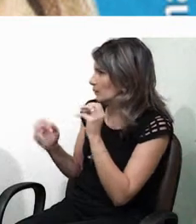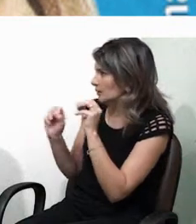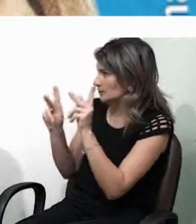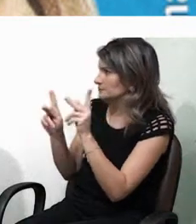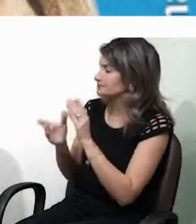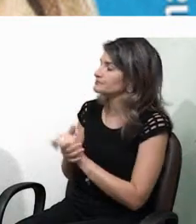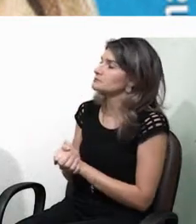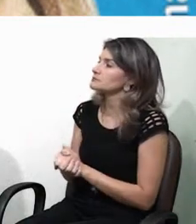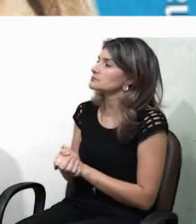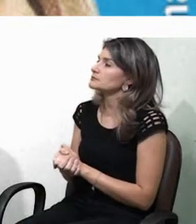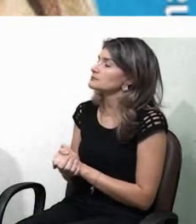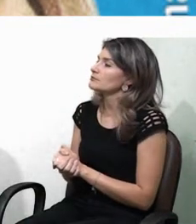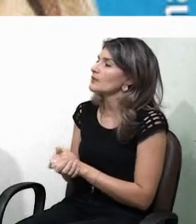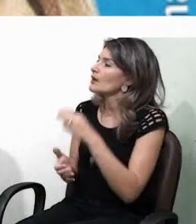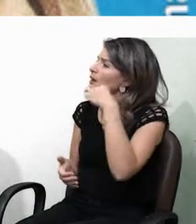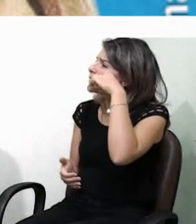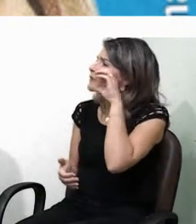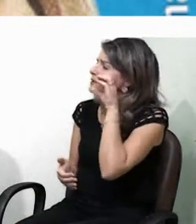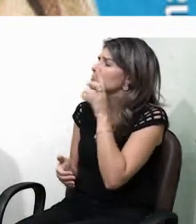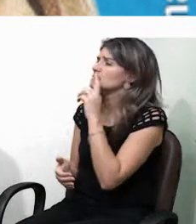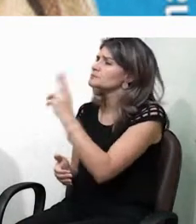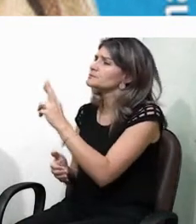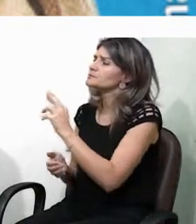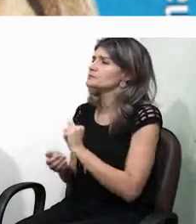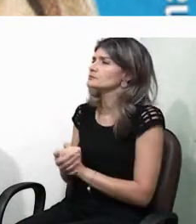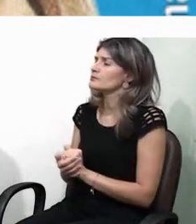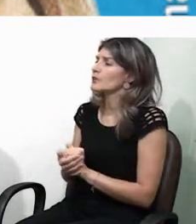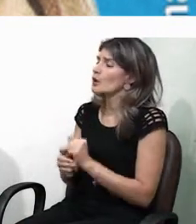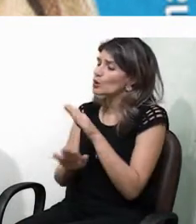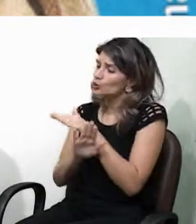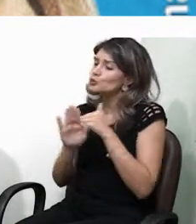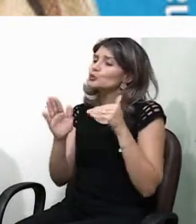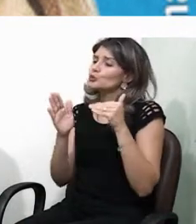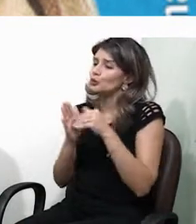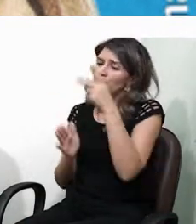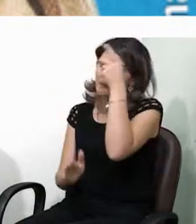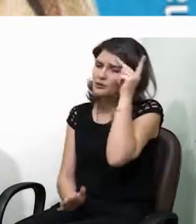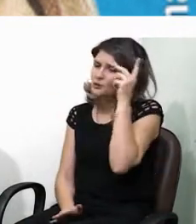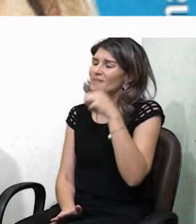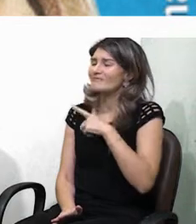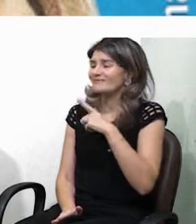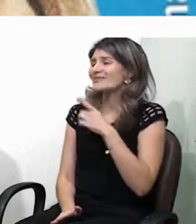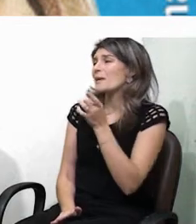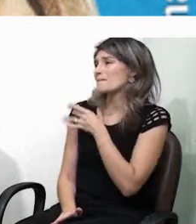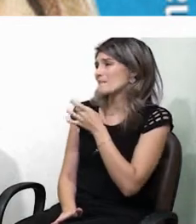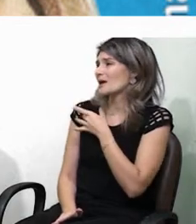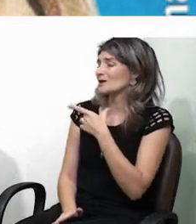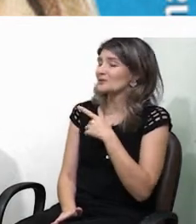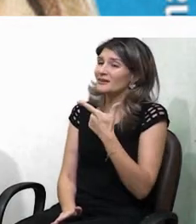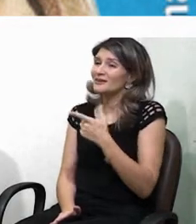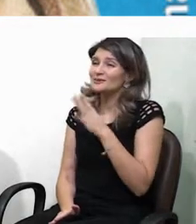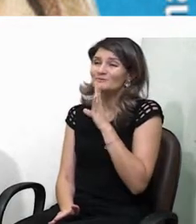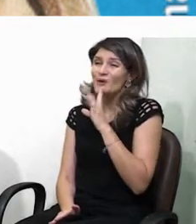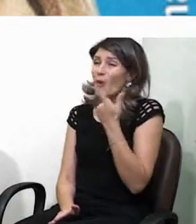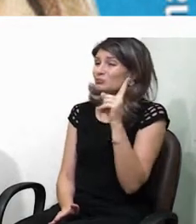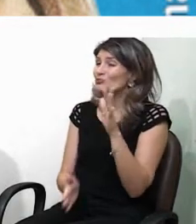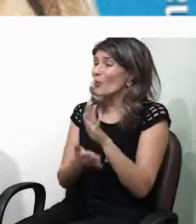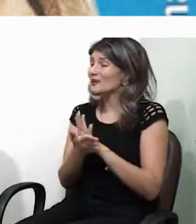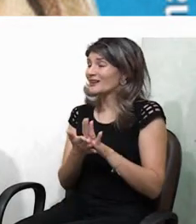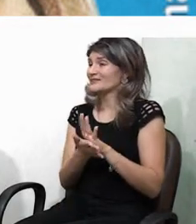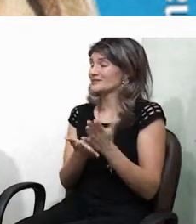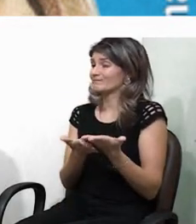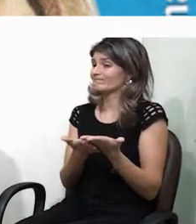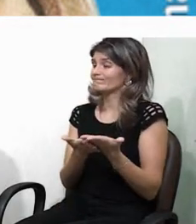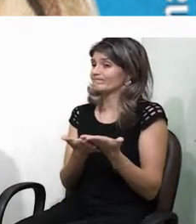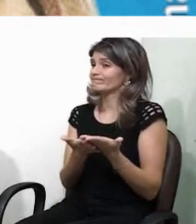Eu costumo dizer que todo mundo tem medo de desconhecido, né? Que é uma brincadeira que a gente faz, mas é mesmo, todo